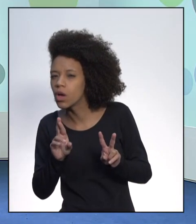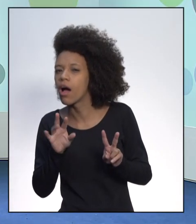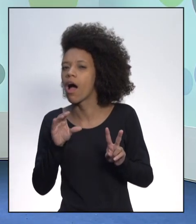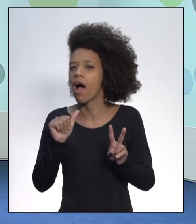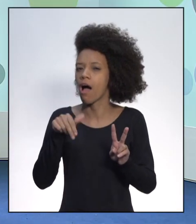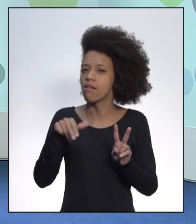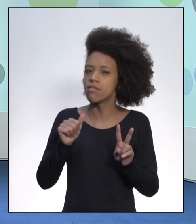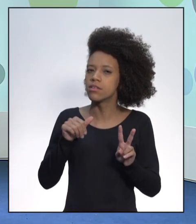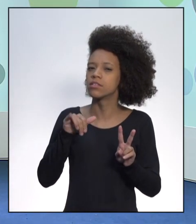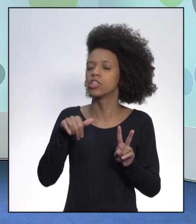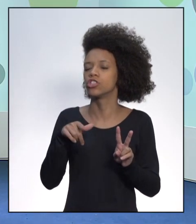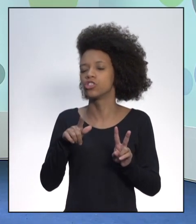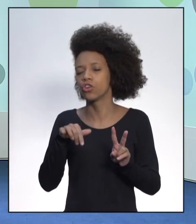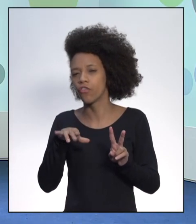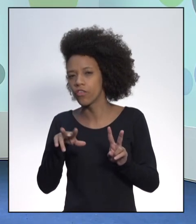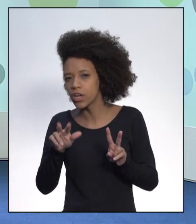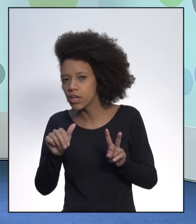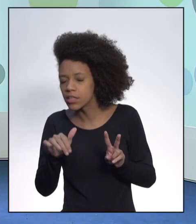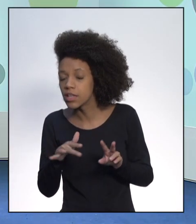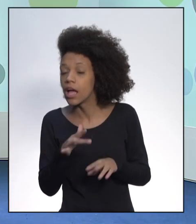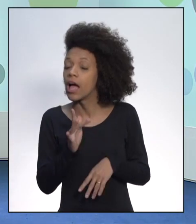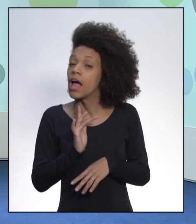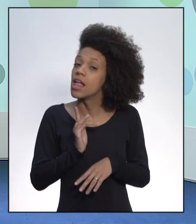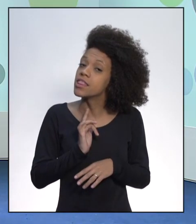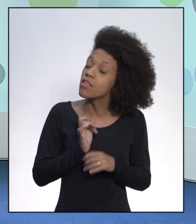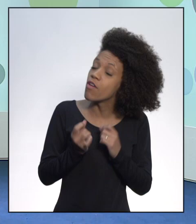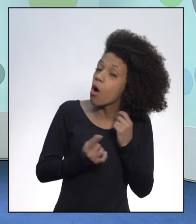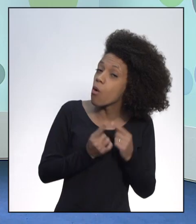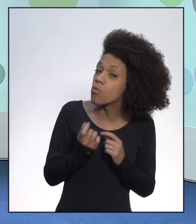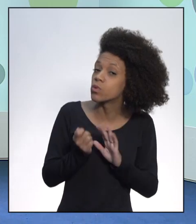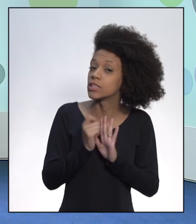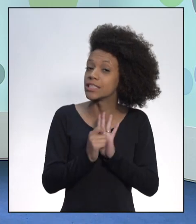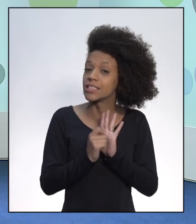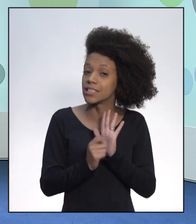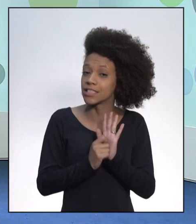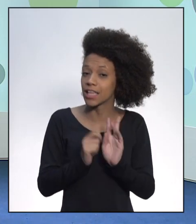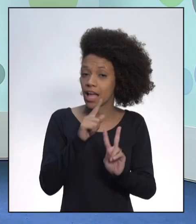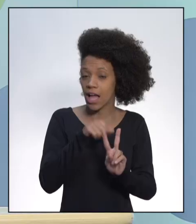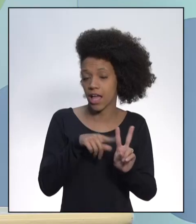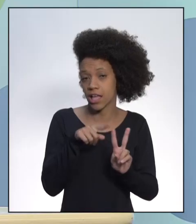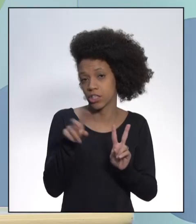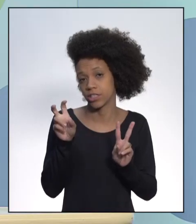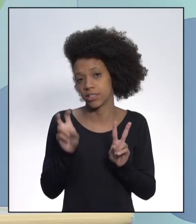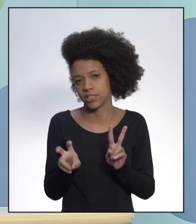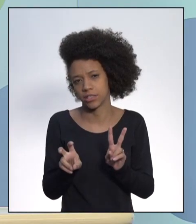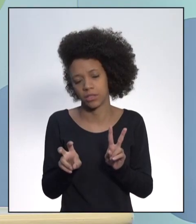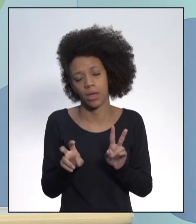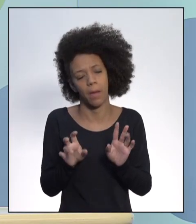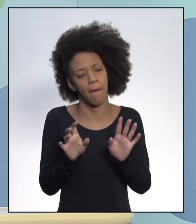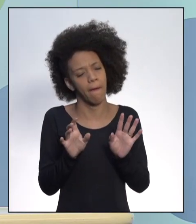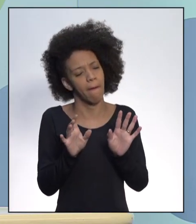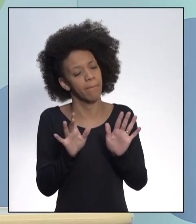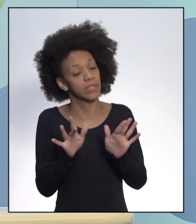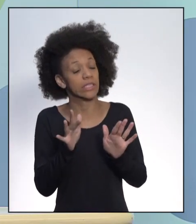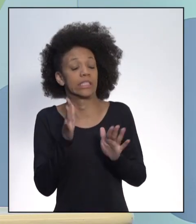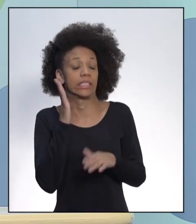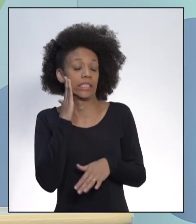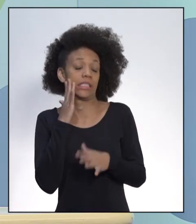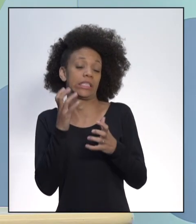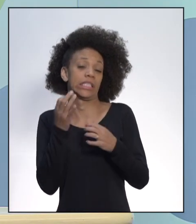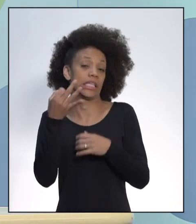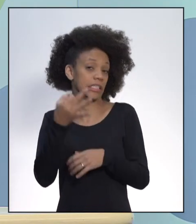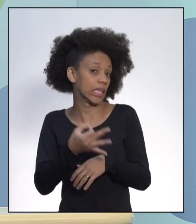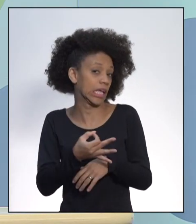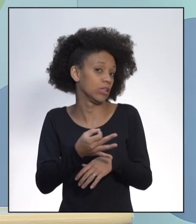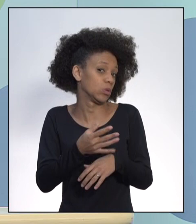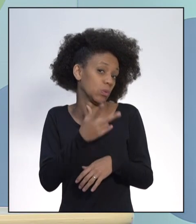Giovana, eles conseguiram colocar. Teve alguns que escreveram raiz de 5, aí eu queria saber se está certo ou não, o que